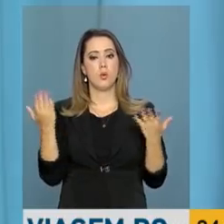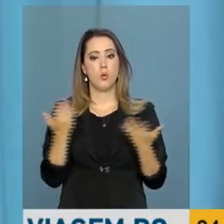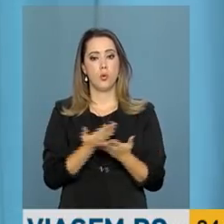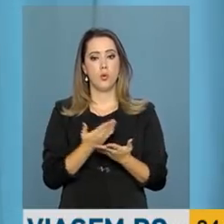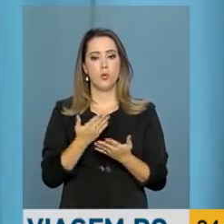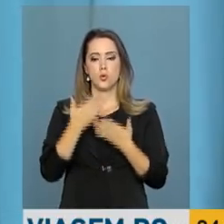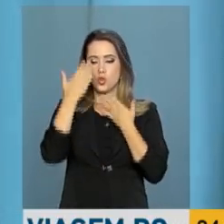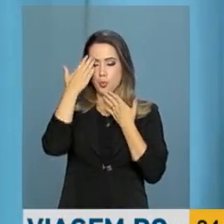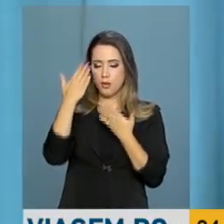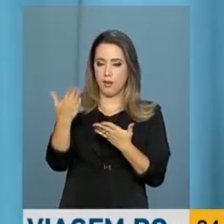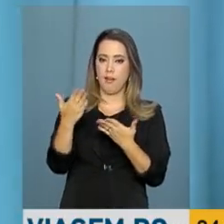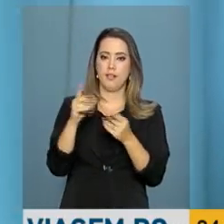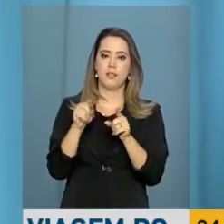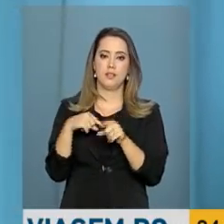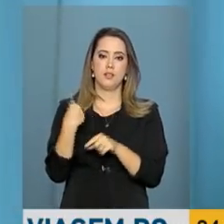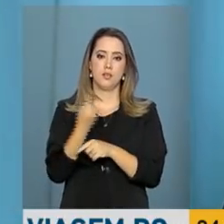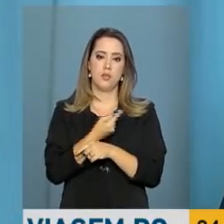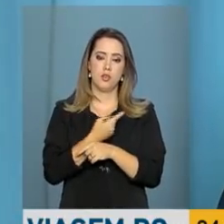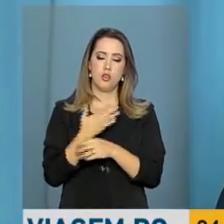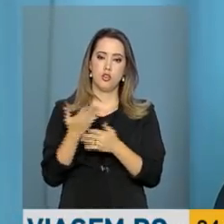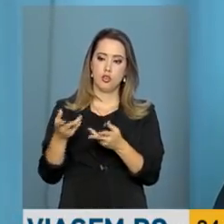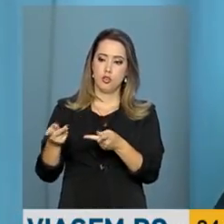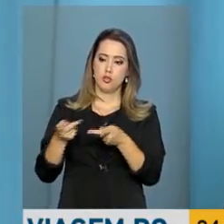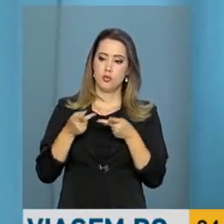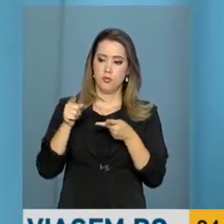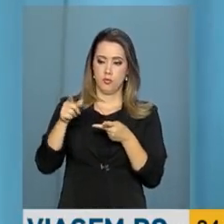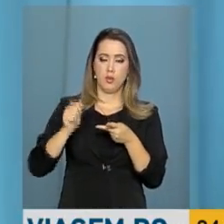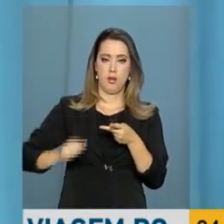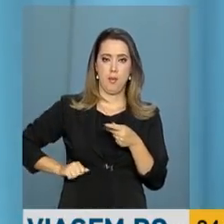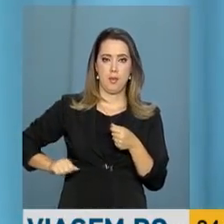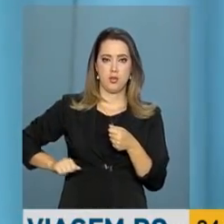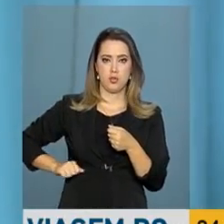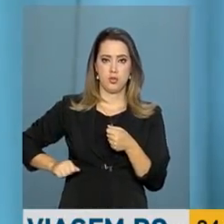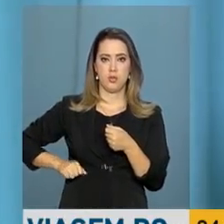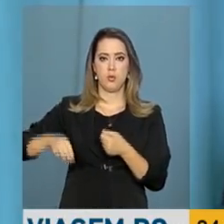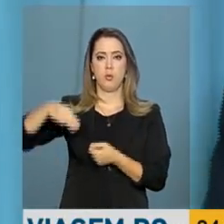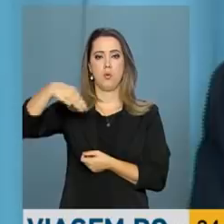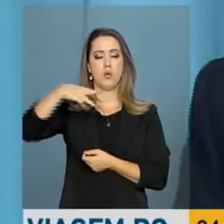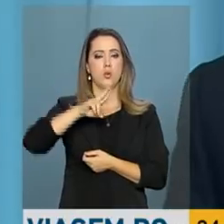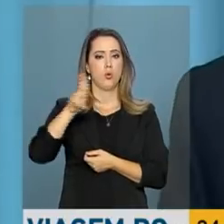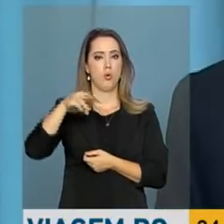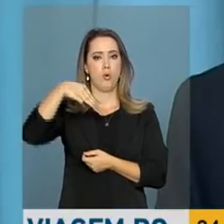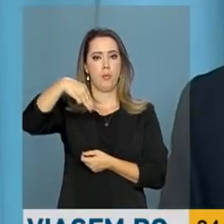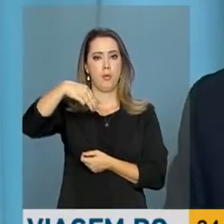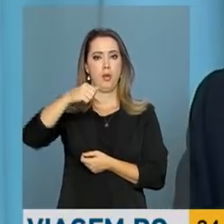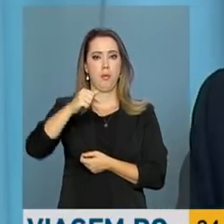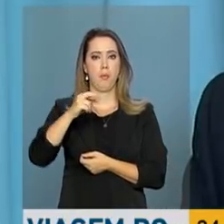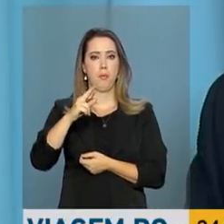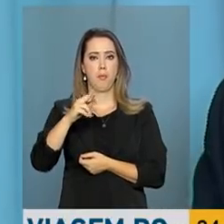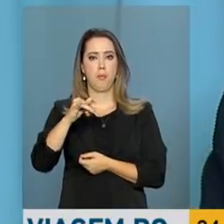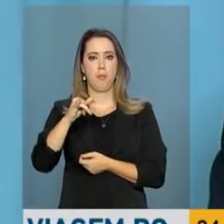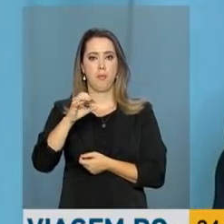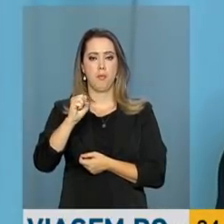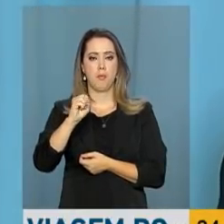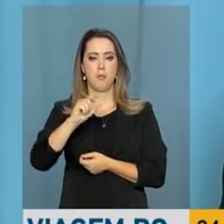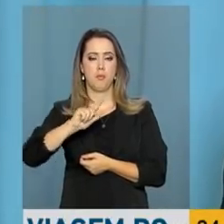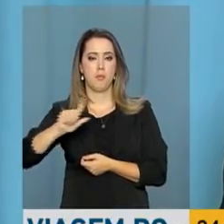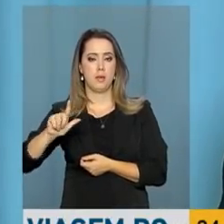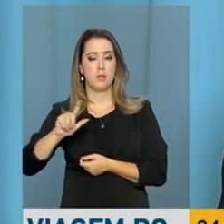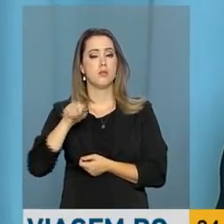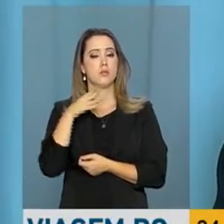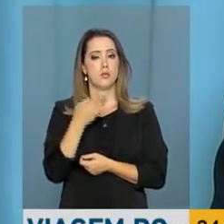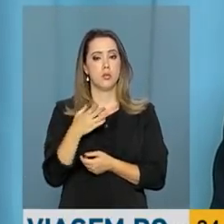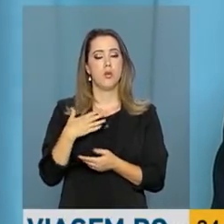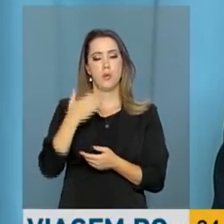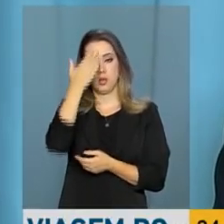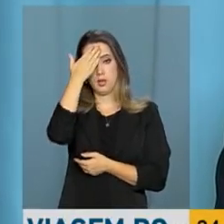Naturalmente, muito obrigado à nossa anfitriã, que é a embaixadora Marisol, e eu agradeço em especial